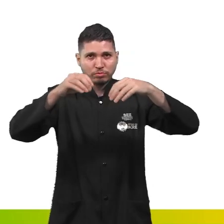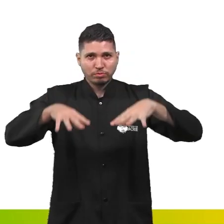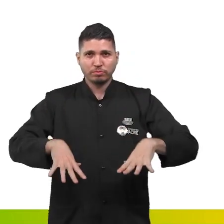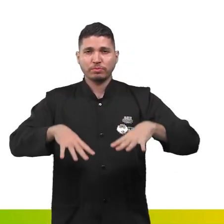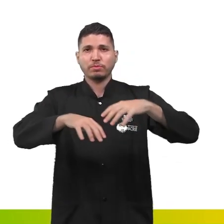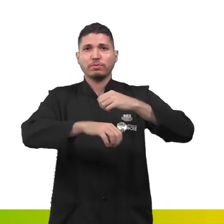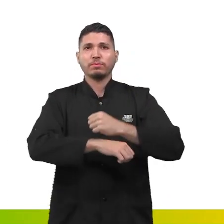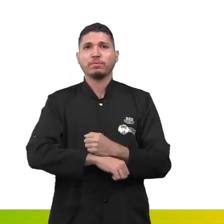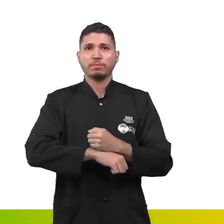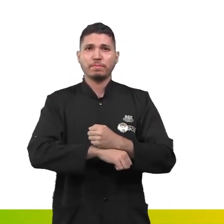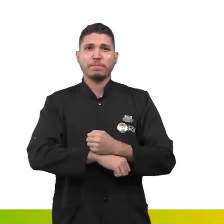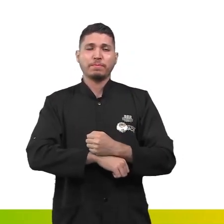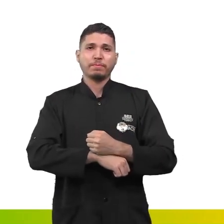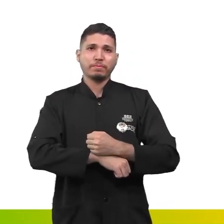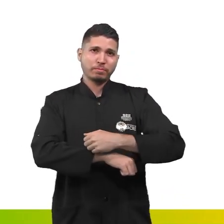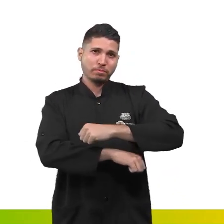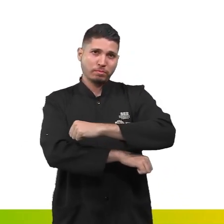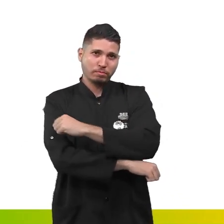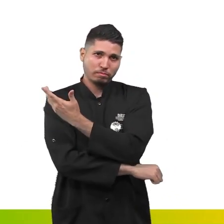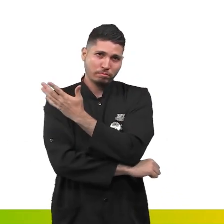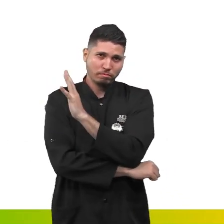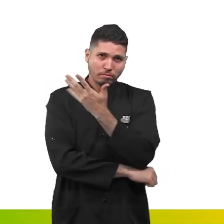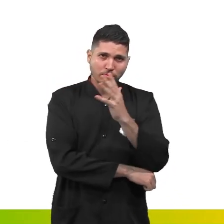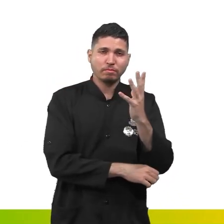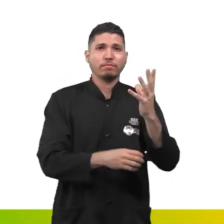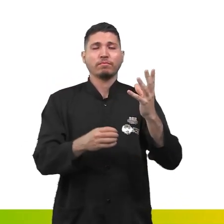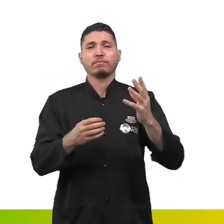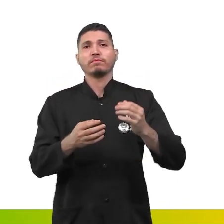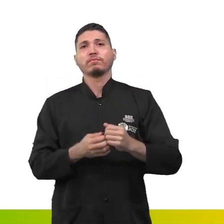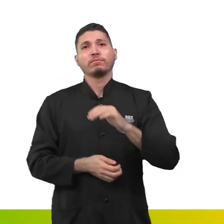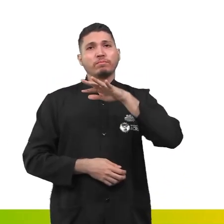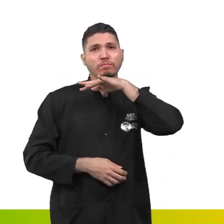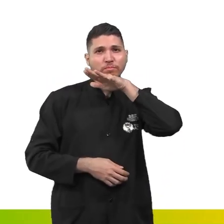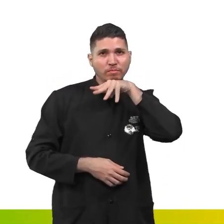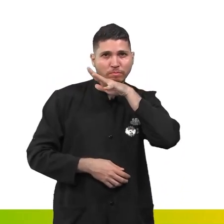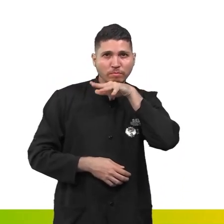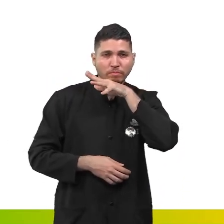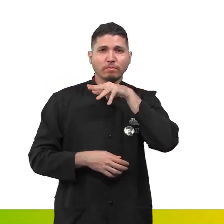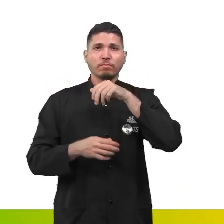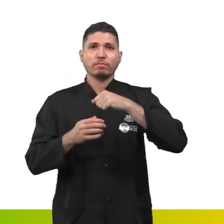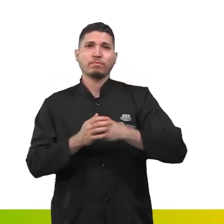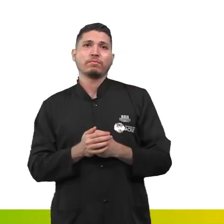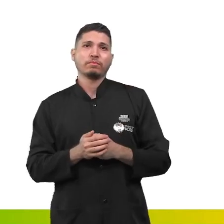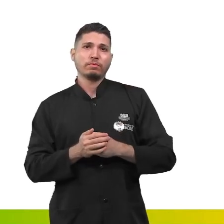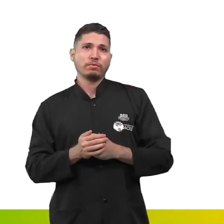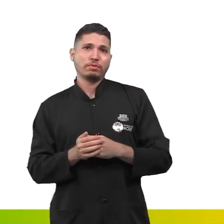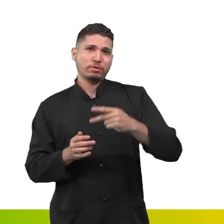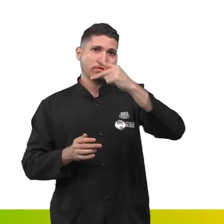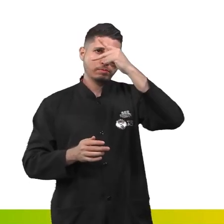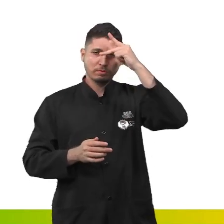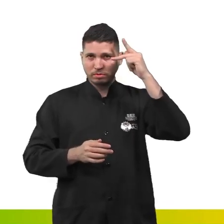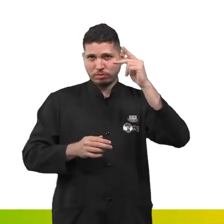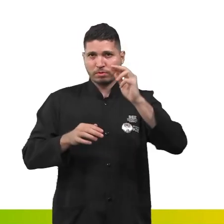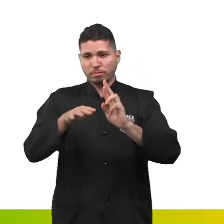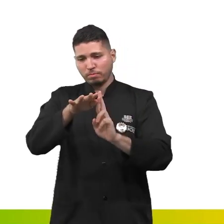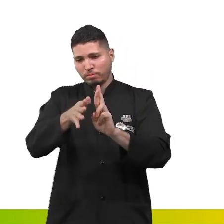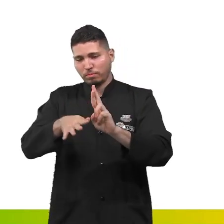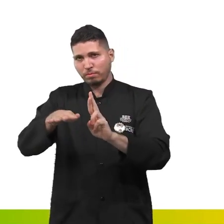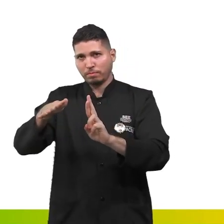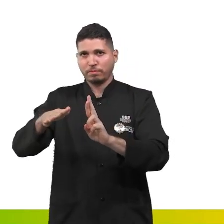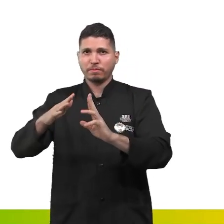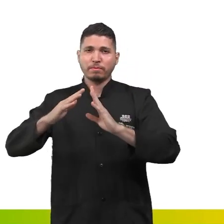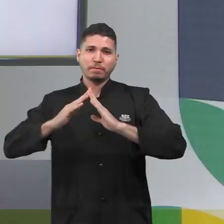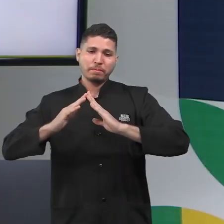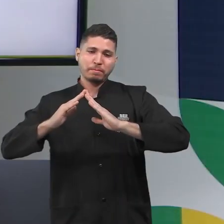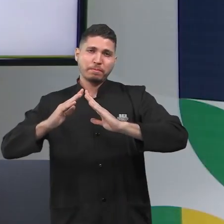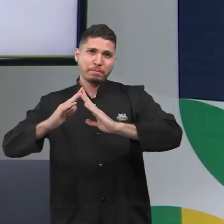vegetal, e para as comunidades que viviam à margem do Rio Doce, os ribeirinhos, as consequências